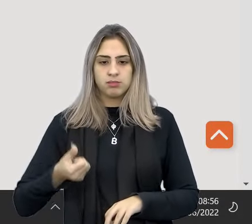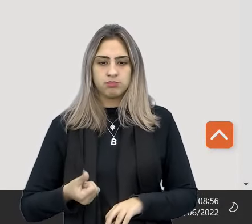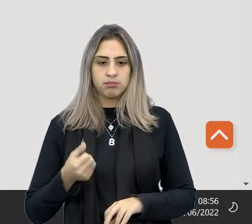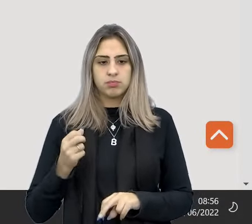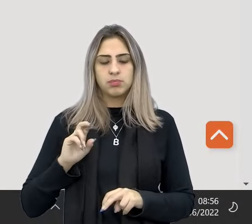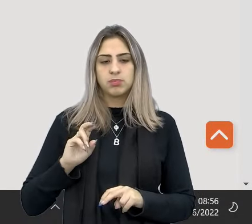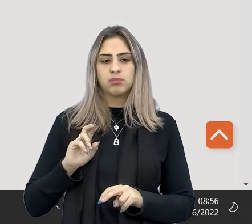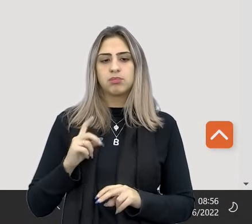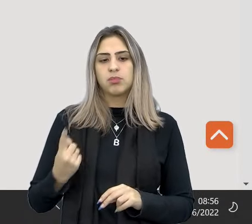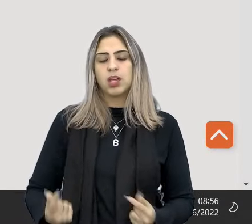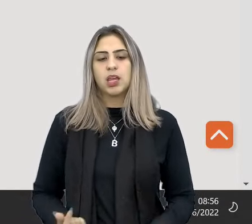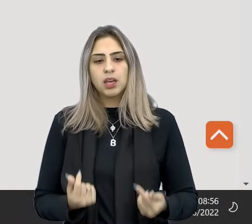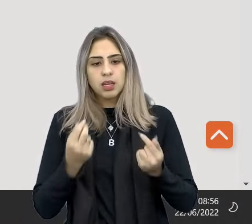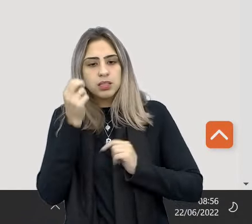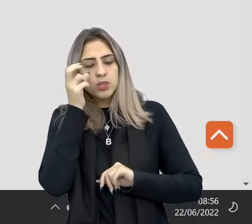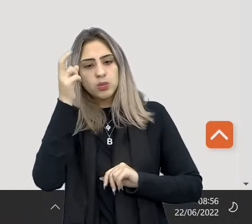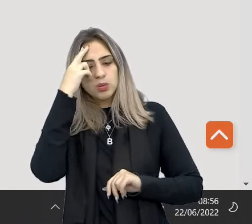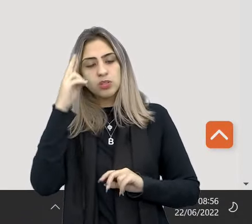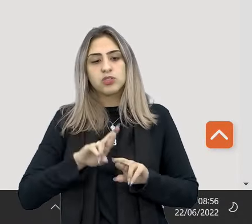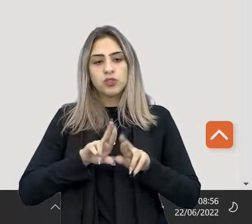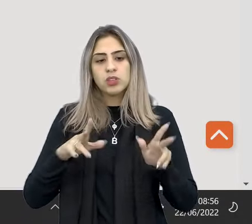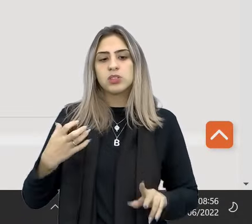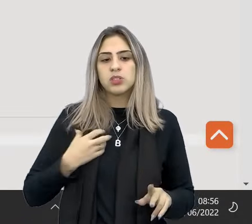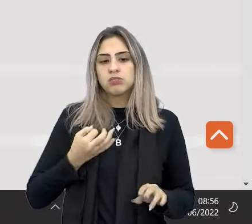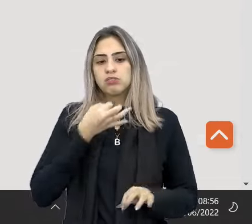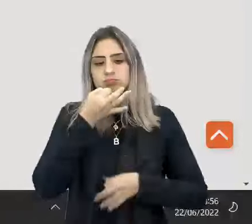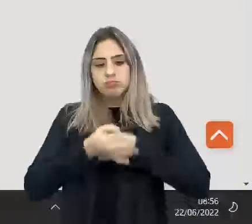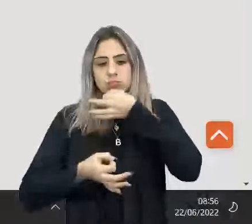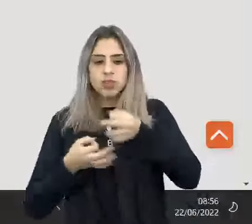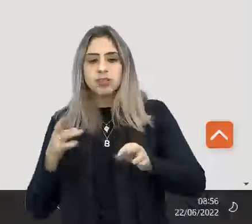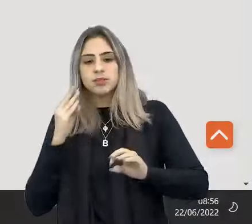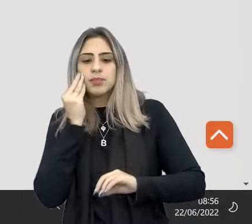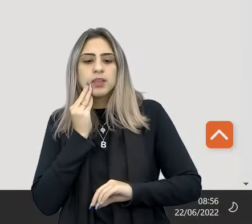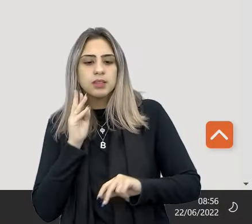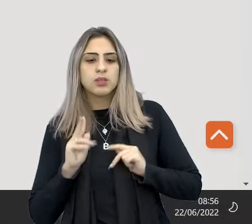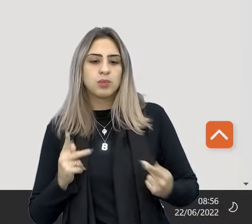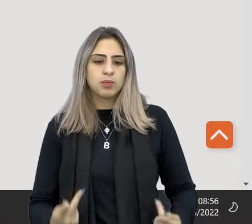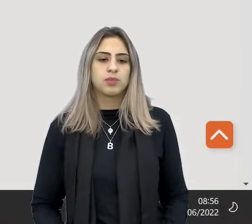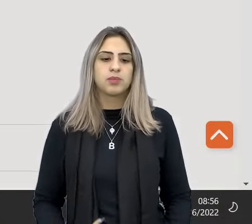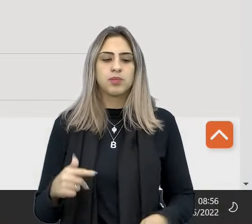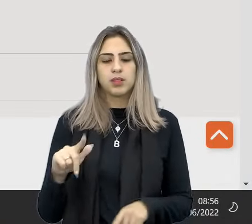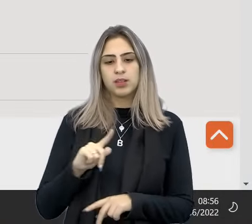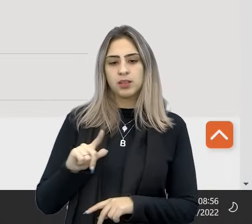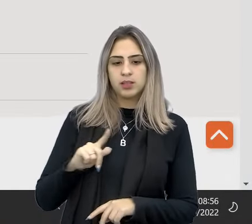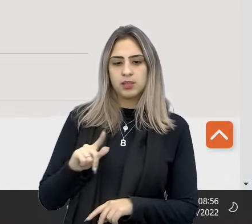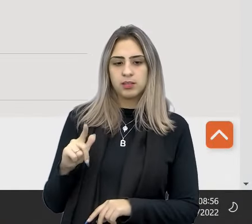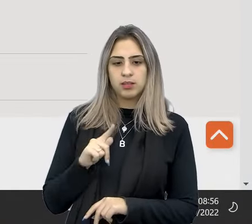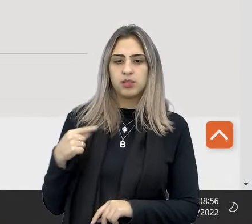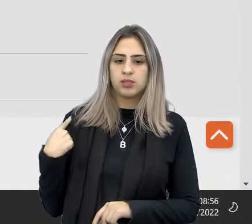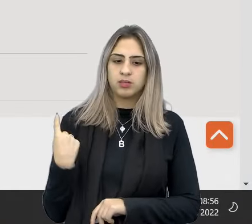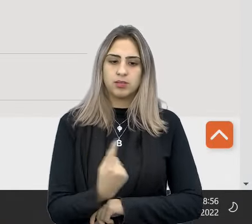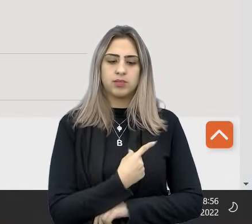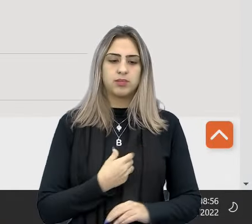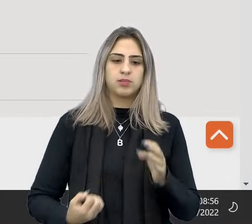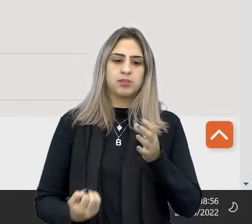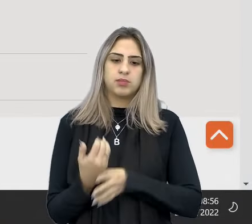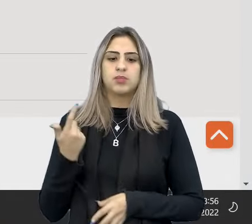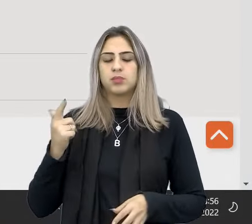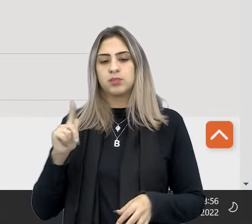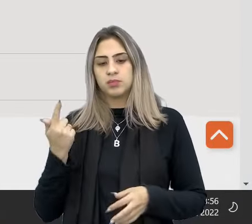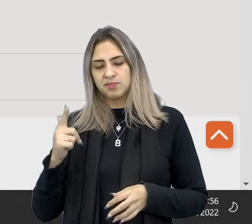culturais, cultura em movimento, diferentes formas de narrar a experiência humana. Tem o nosso, né? Então a gente aparece geografia no